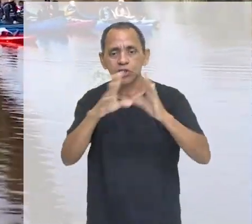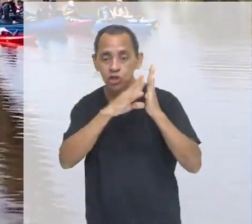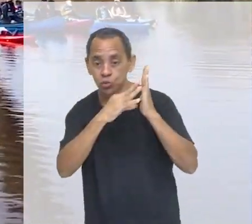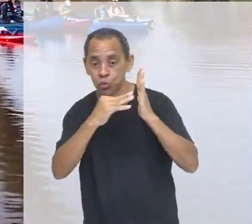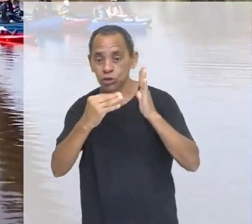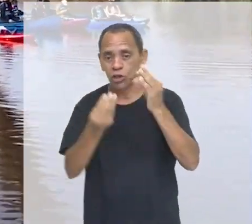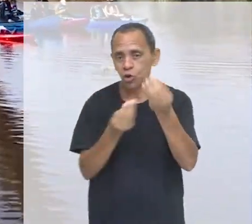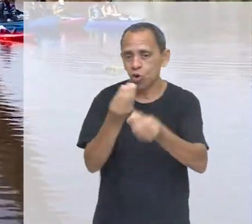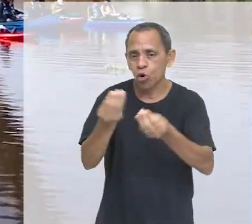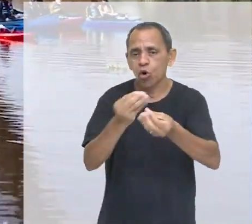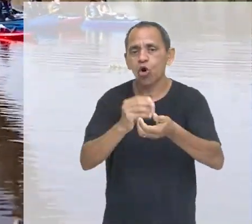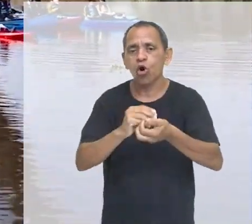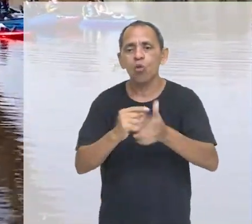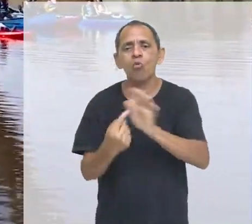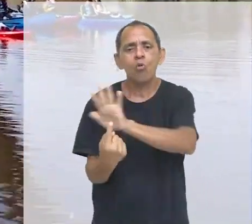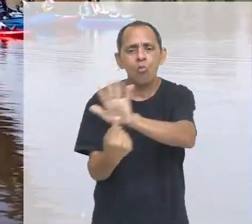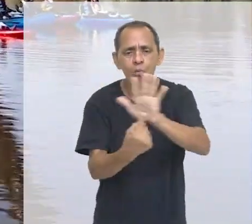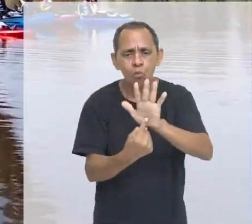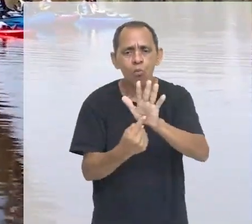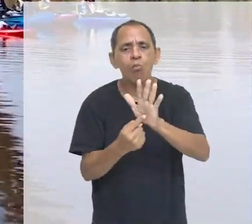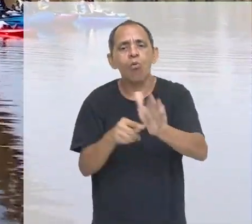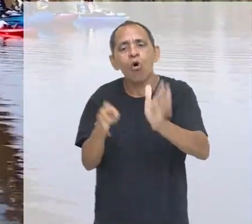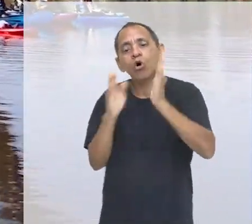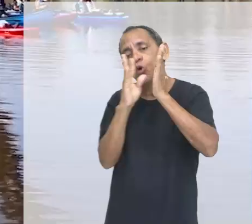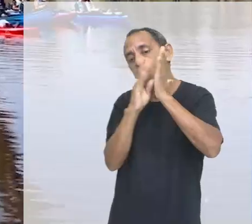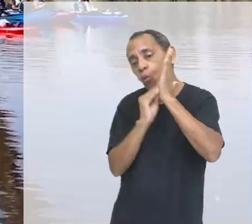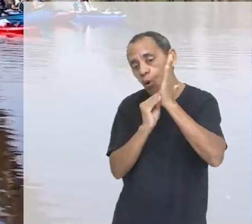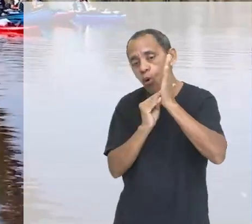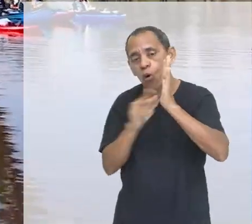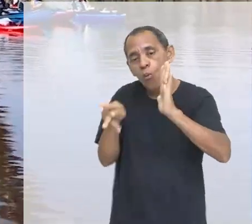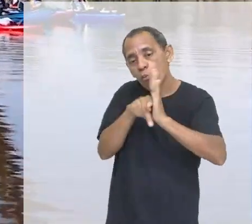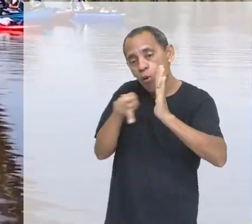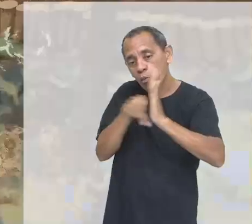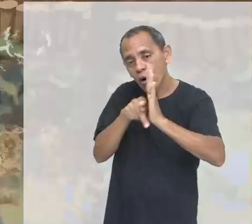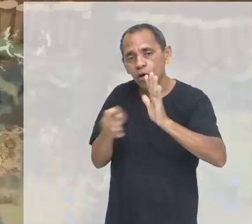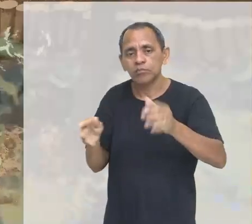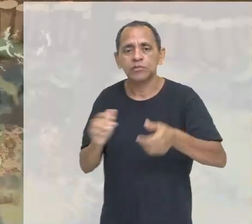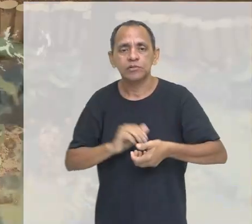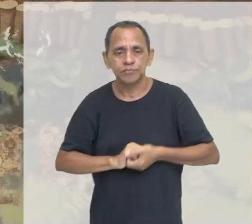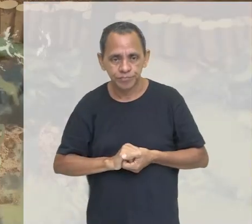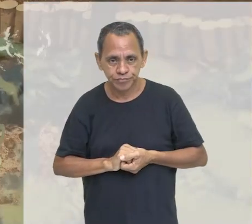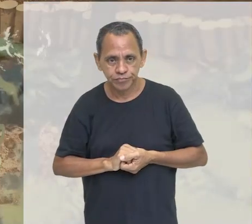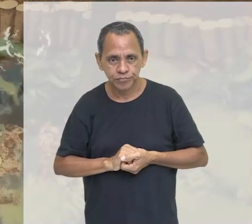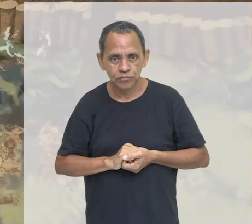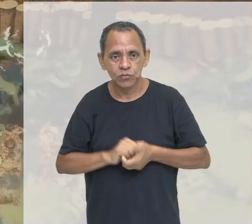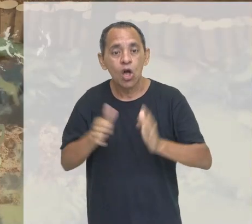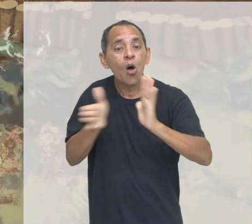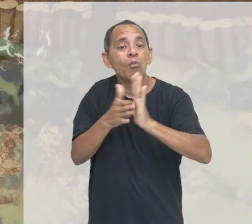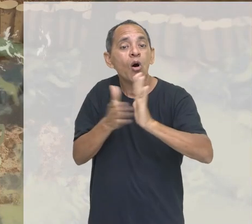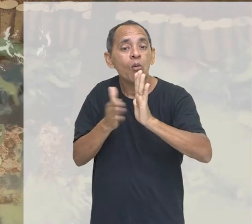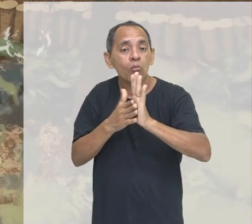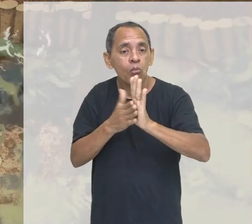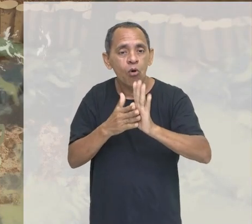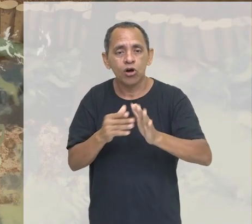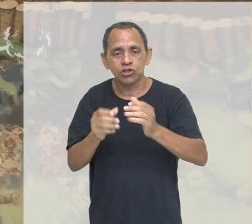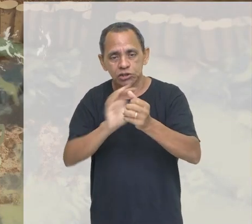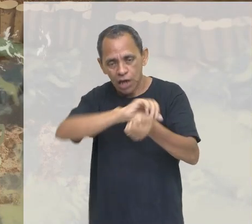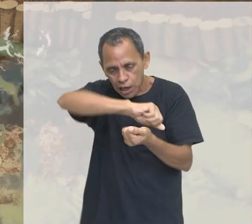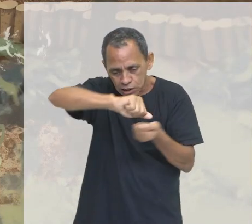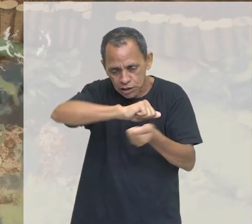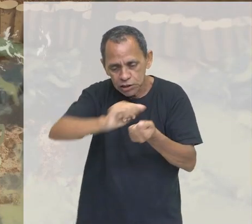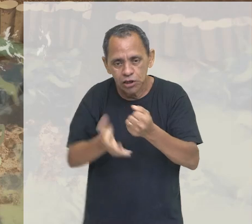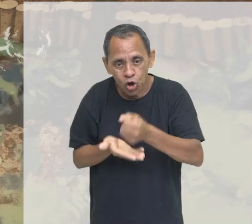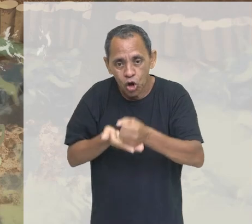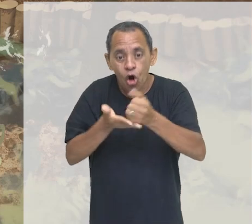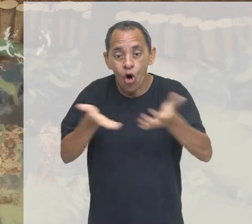modelo traz essa proposta sustentável, utilizando esses resíduos. Ele é ainda utilizado no